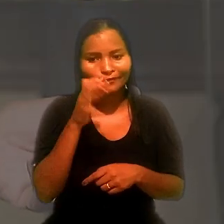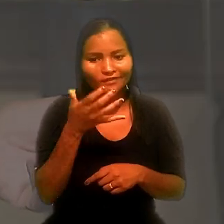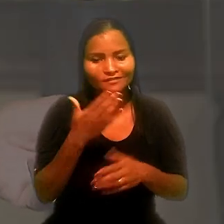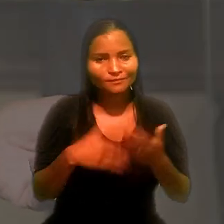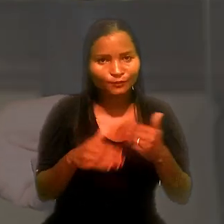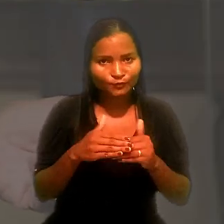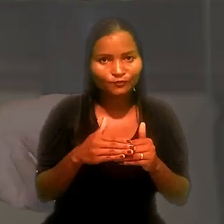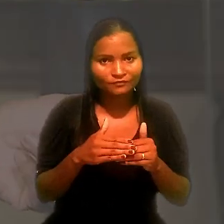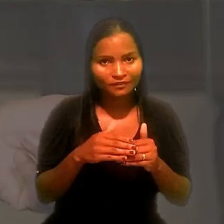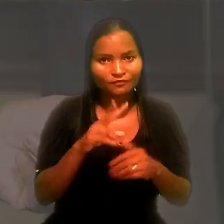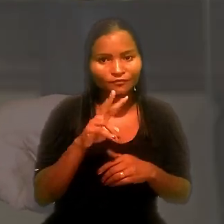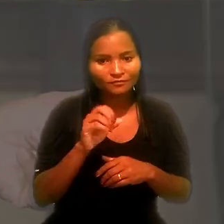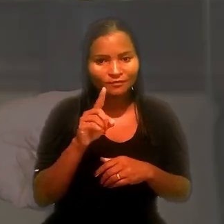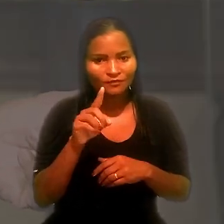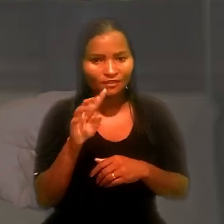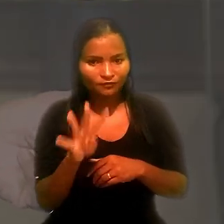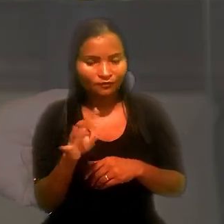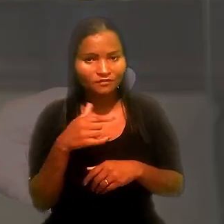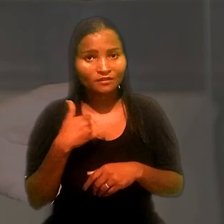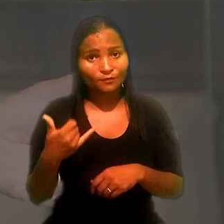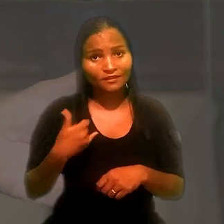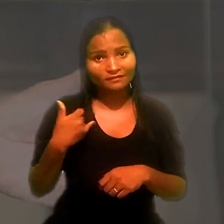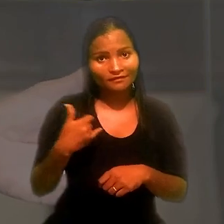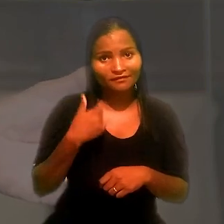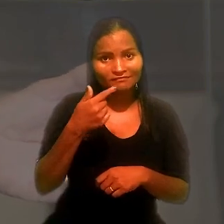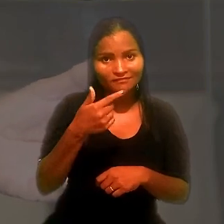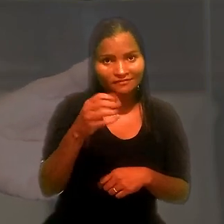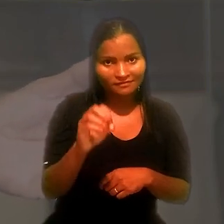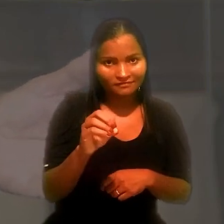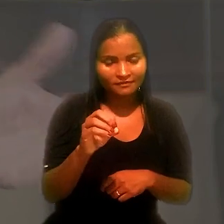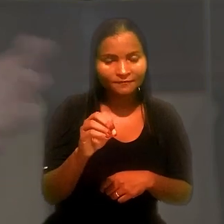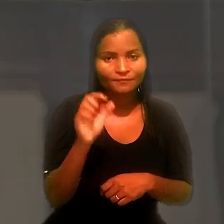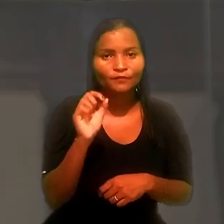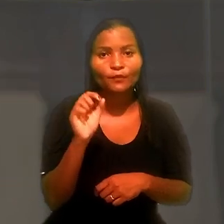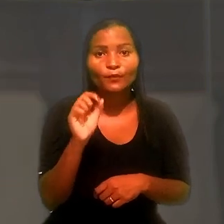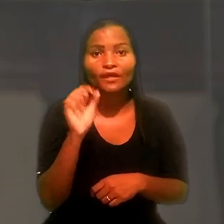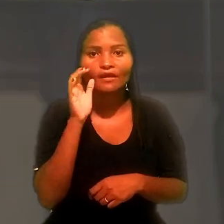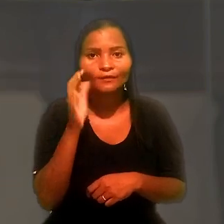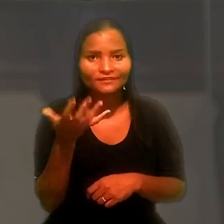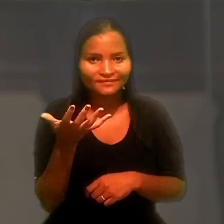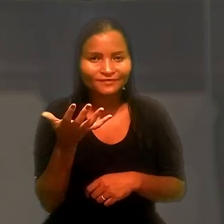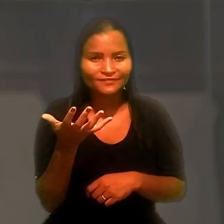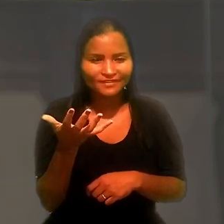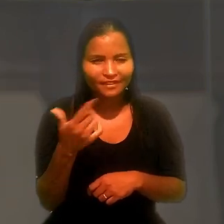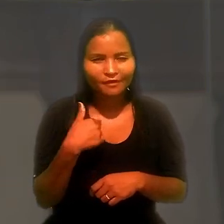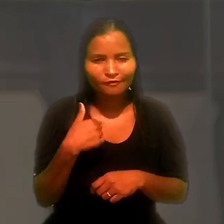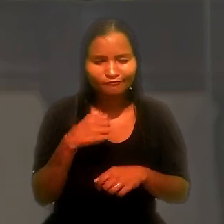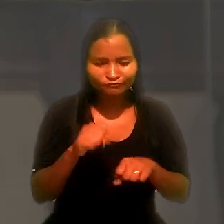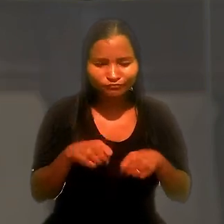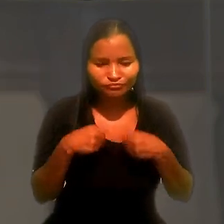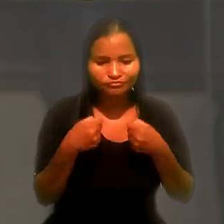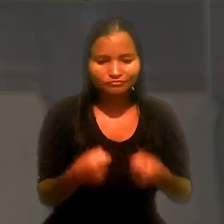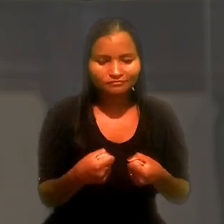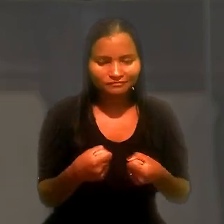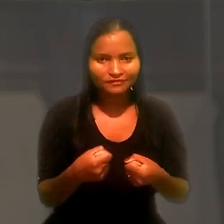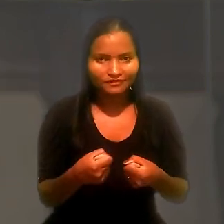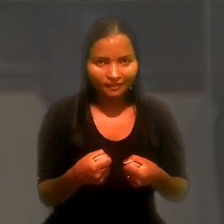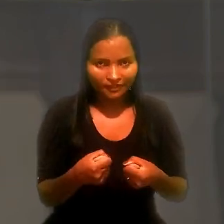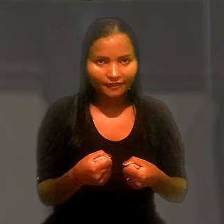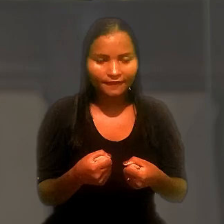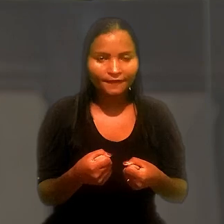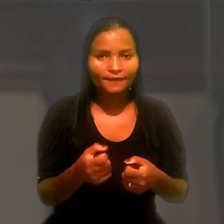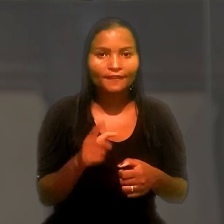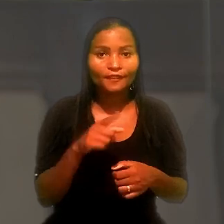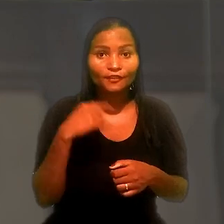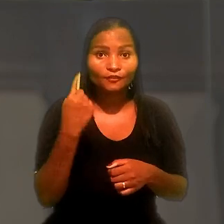Então, em 2014, eu fiz 70 anos. Então, o que aconteceu? Eu, de forma muito determinada, a